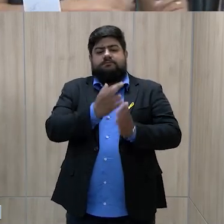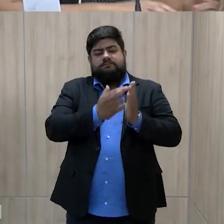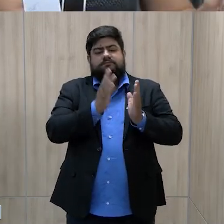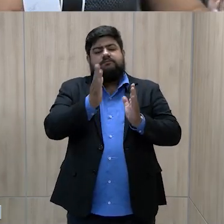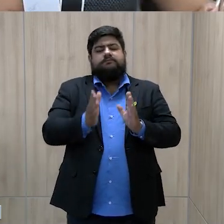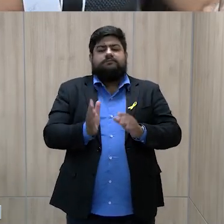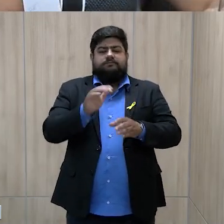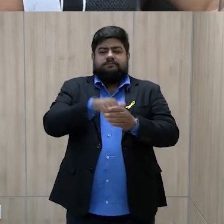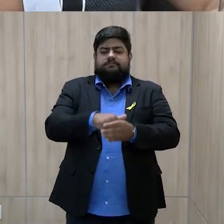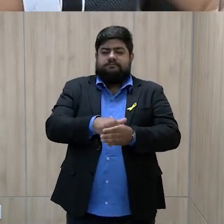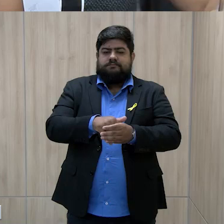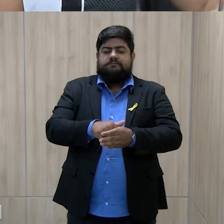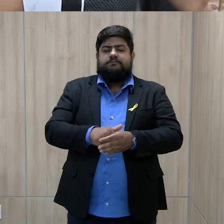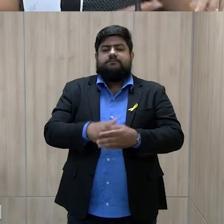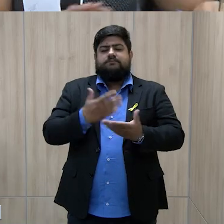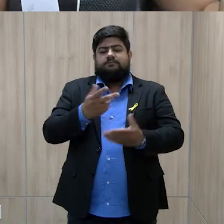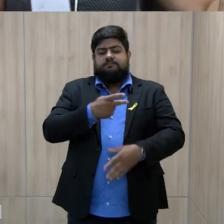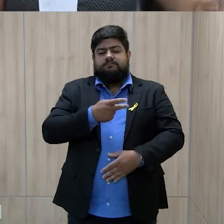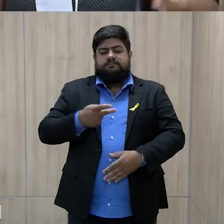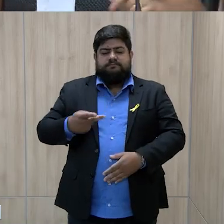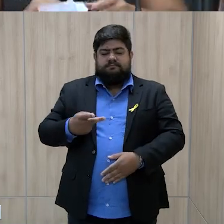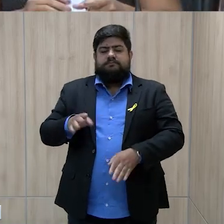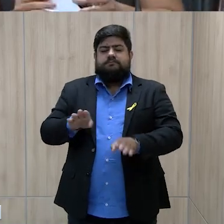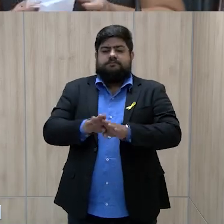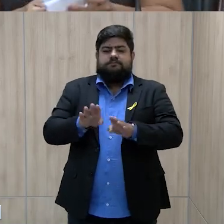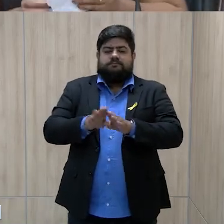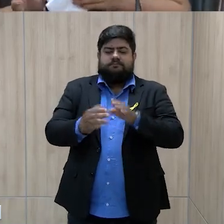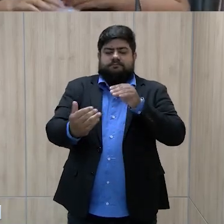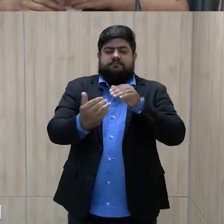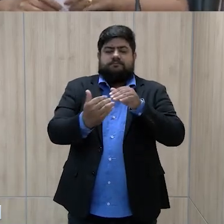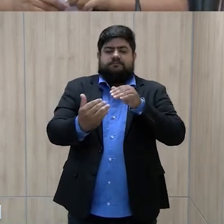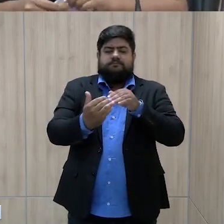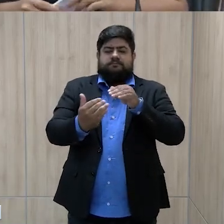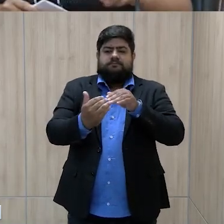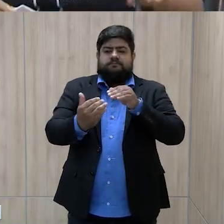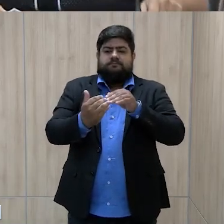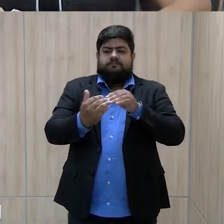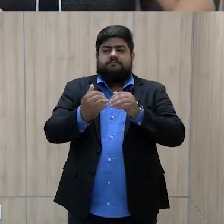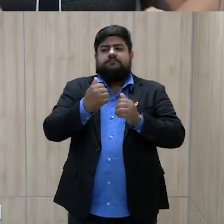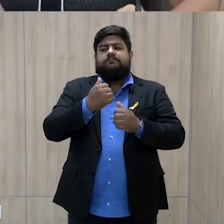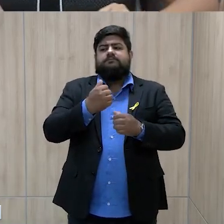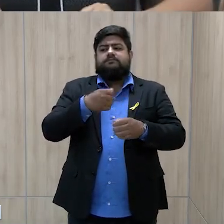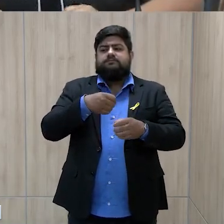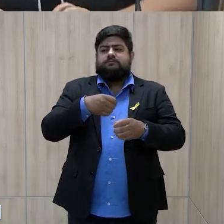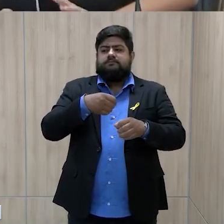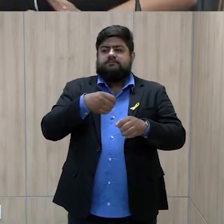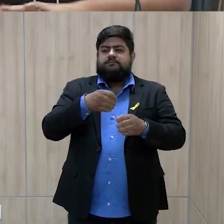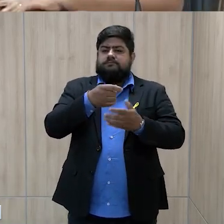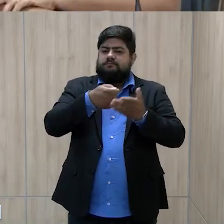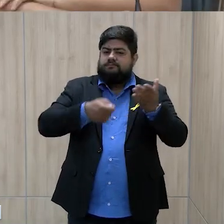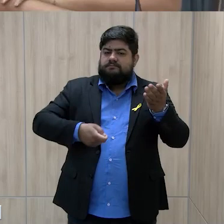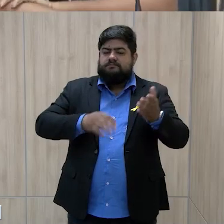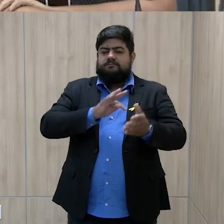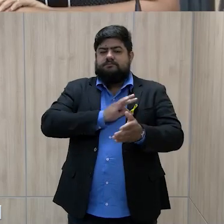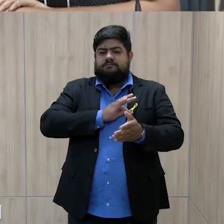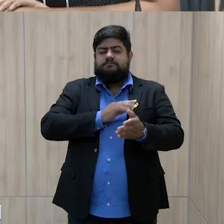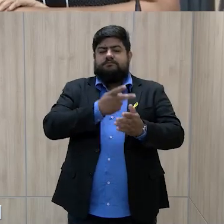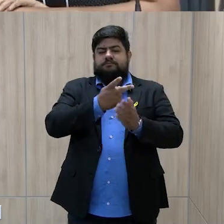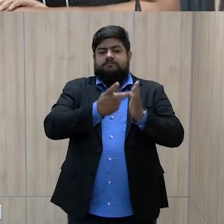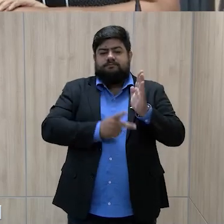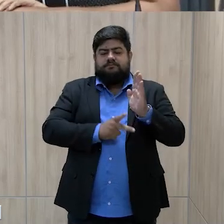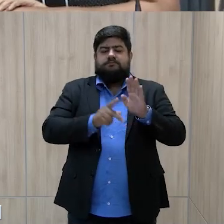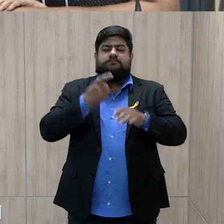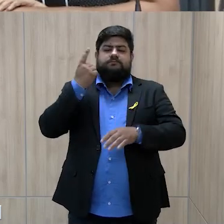o relator já expressou seu voto e este Presidente também vai de acordo com a nota técnica e de acordo